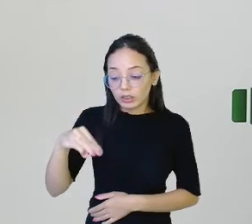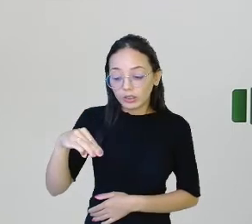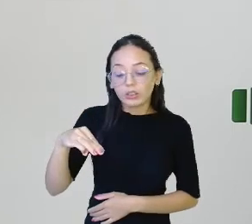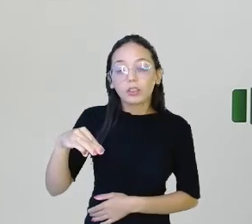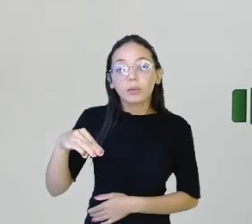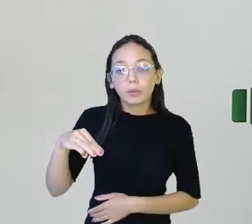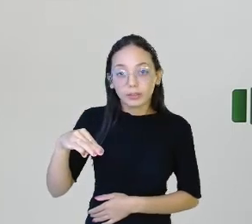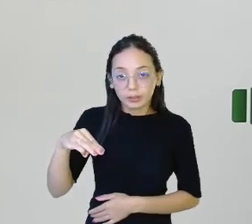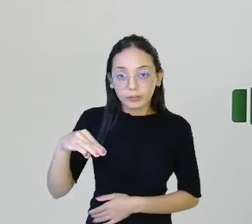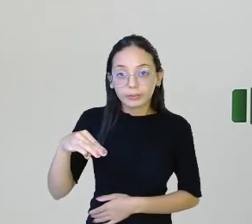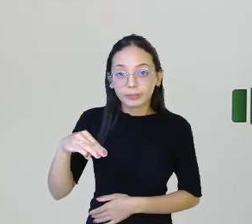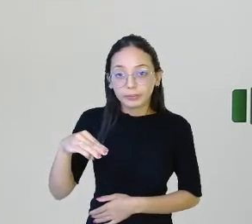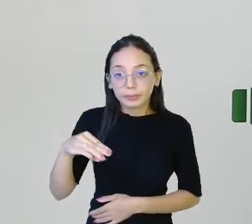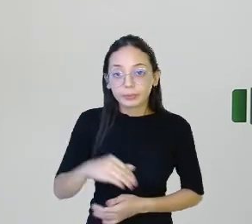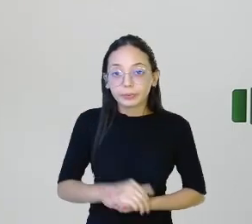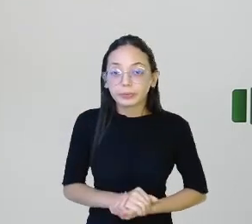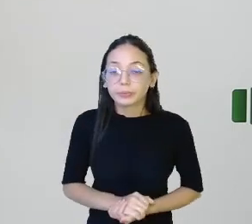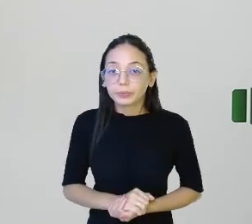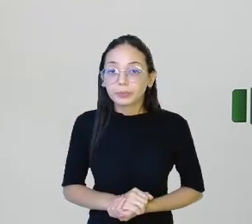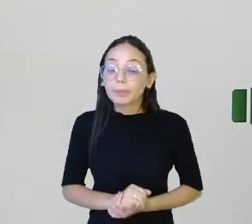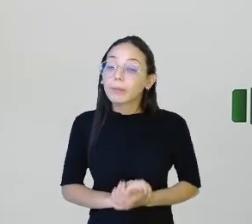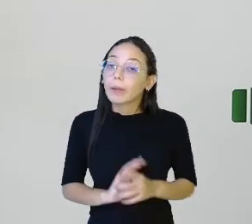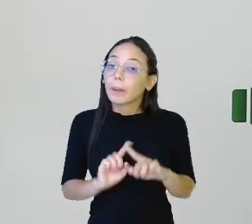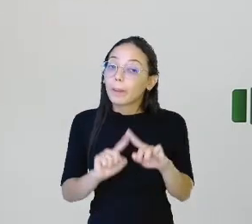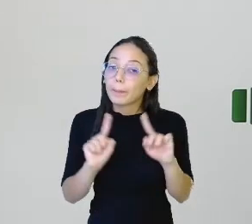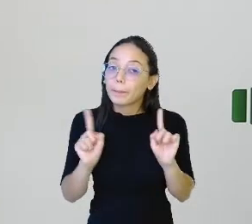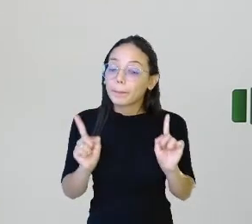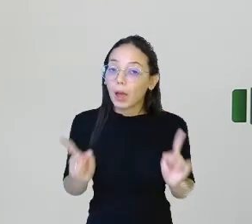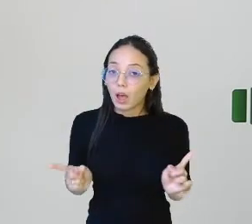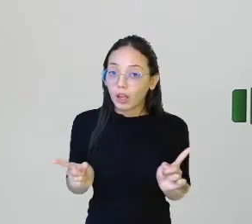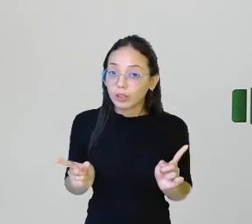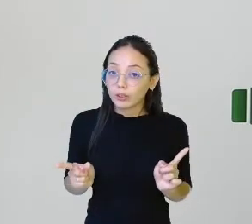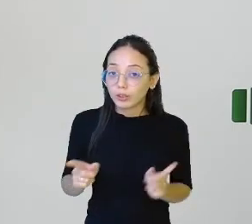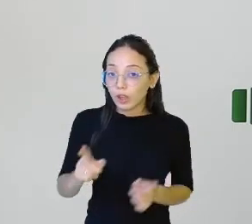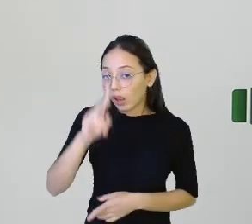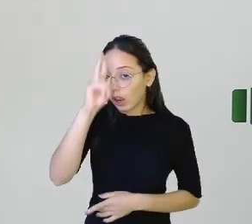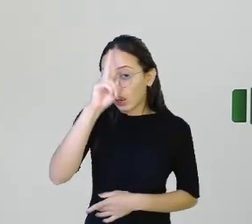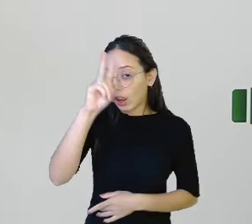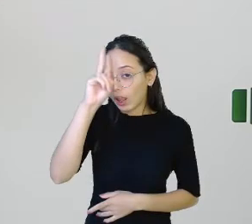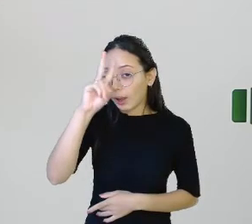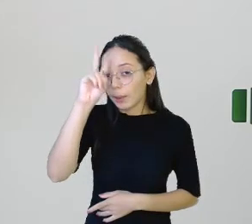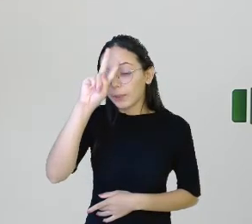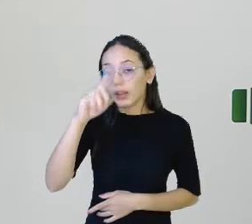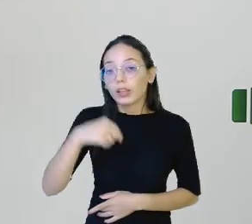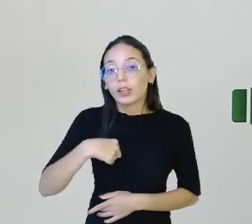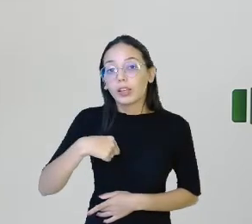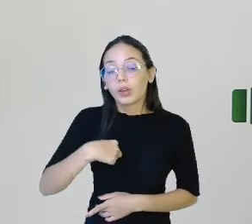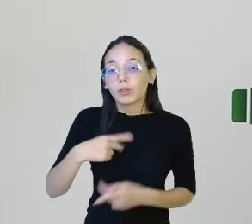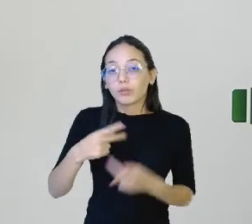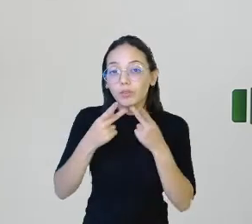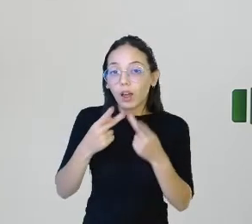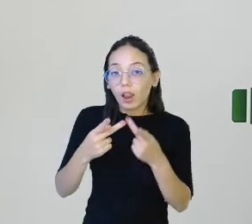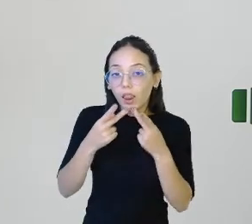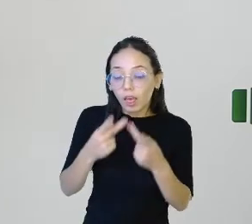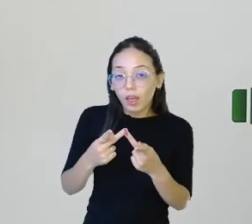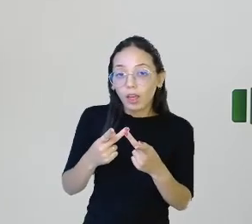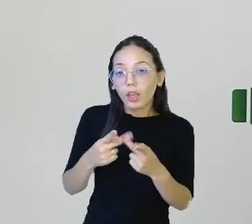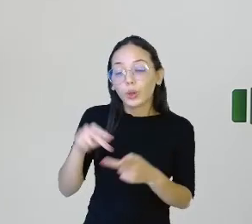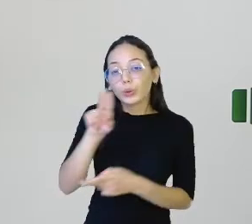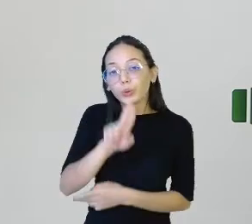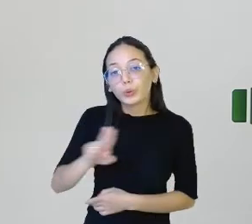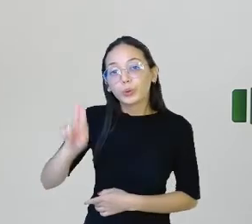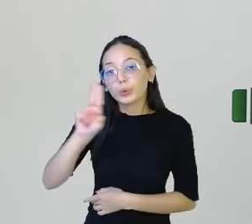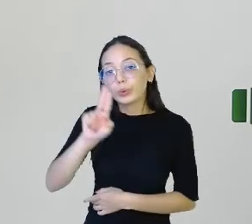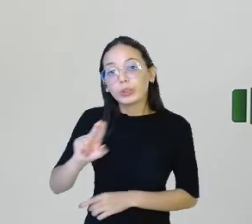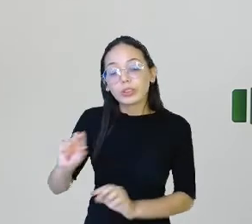medida é centímetro. Mas, lembra que quando eu falei de decimais, a gente